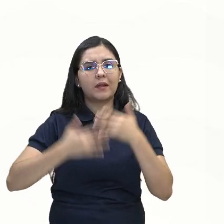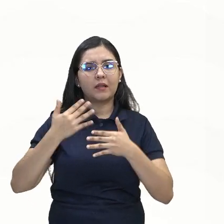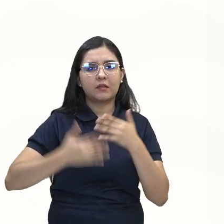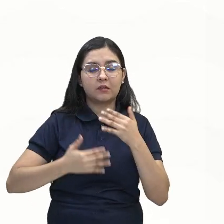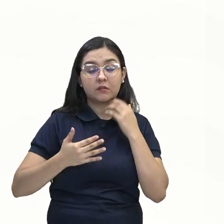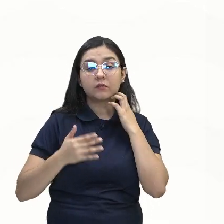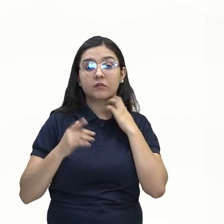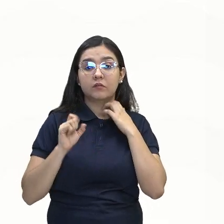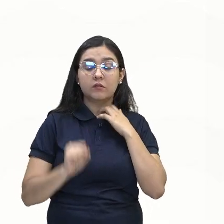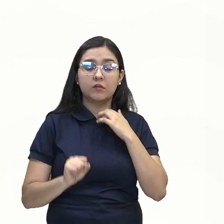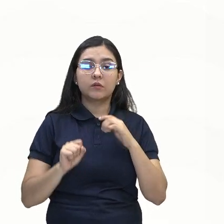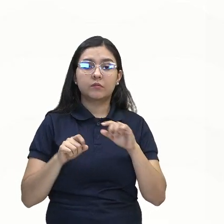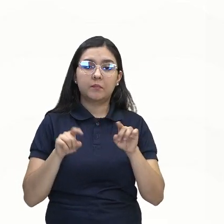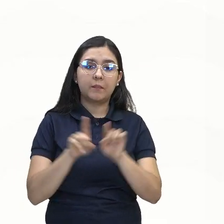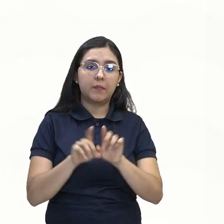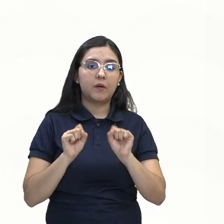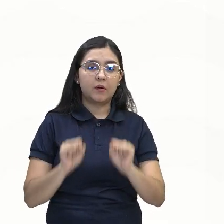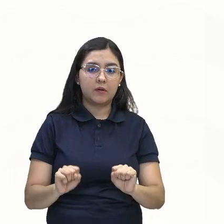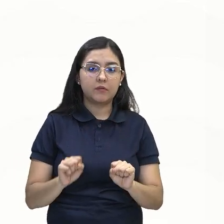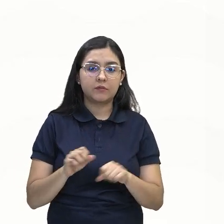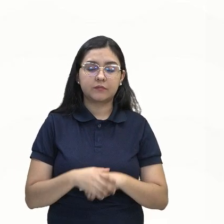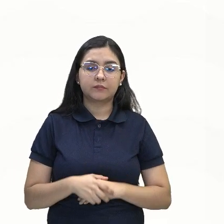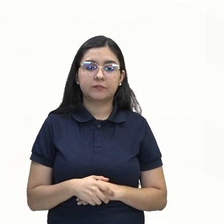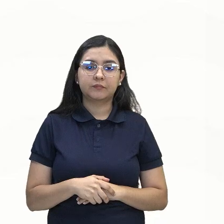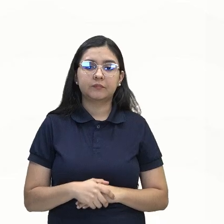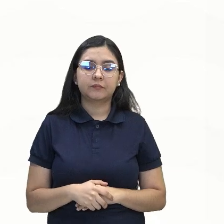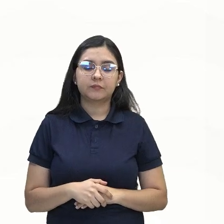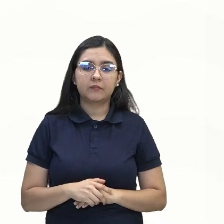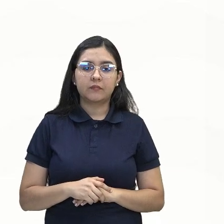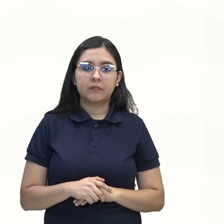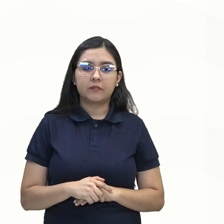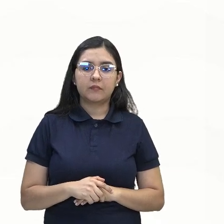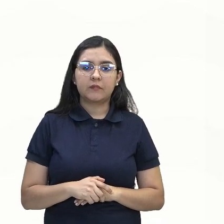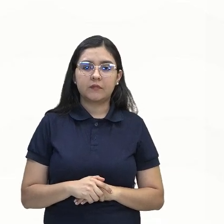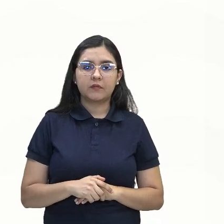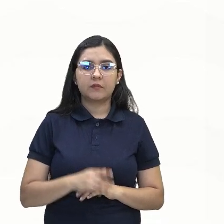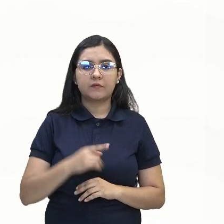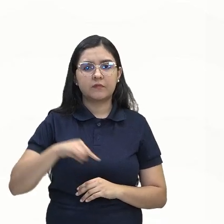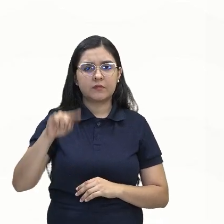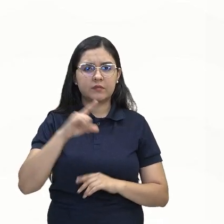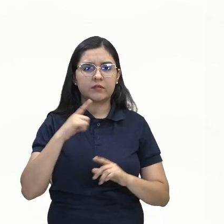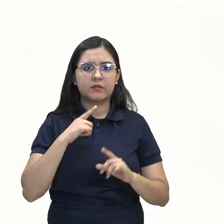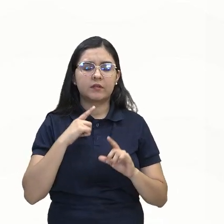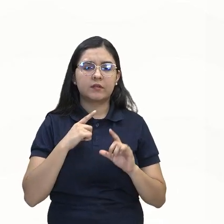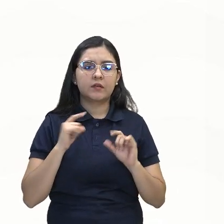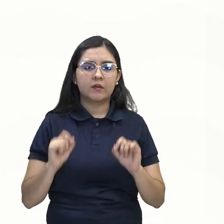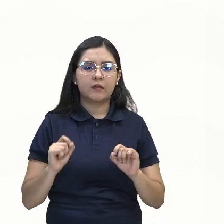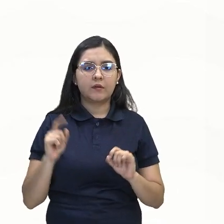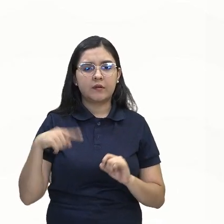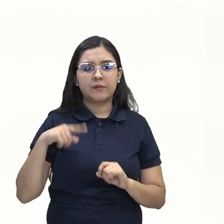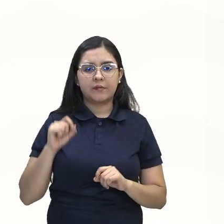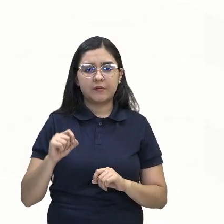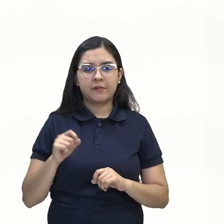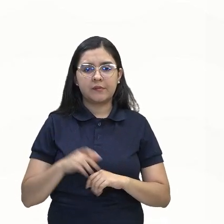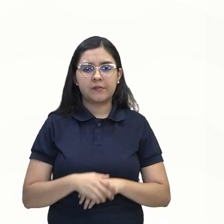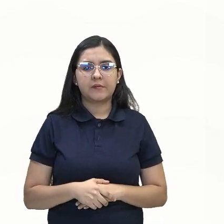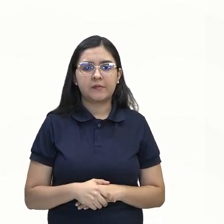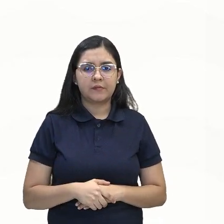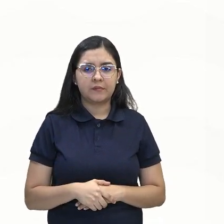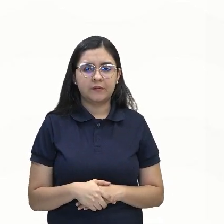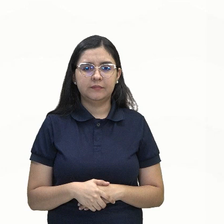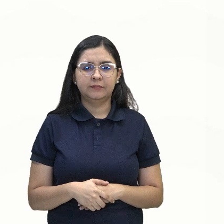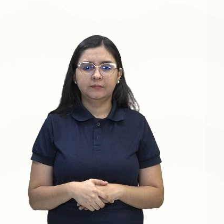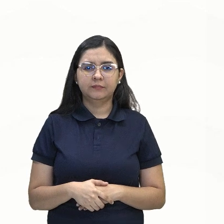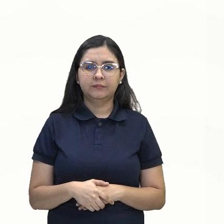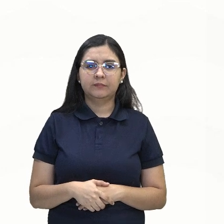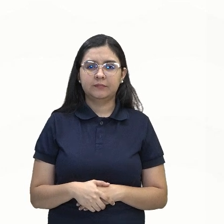E isso pode passar para o teu interlocutor a ideia de que você é uma pessoa mais mal educado, né?